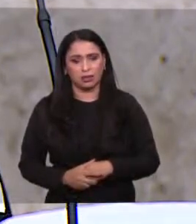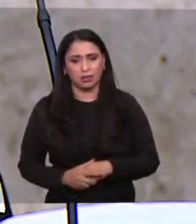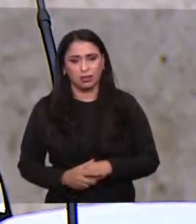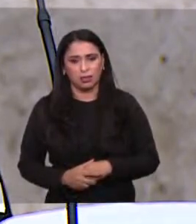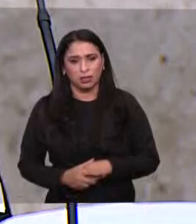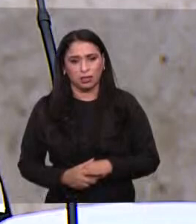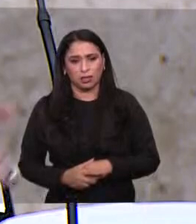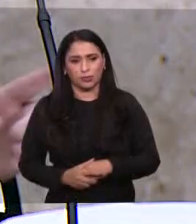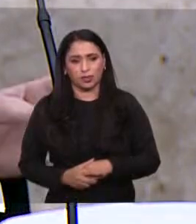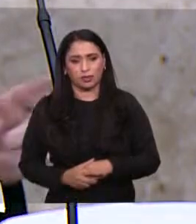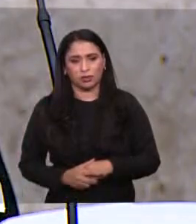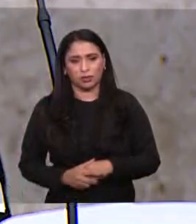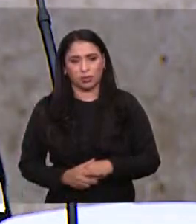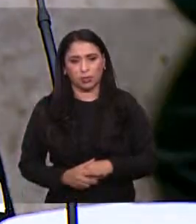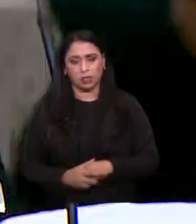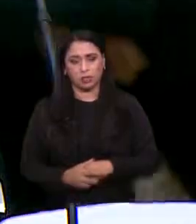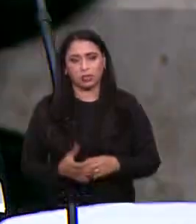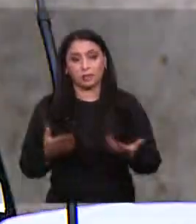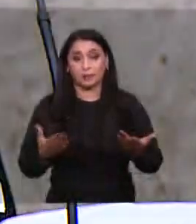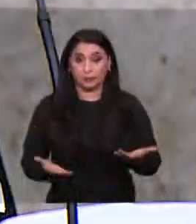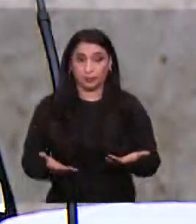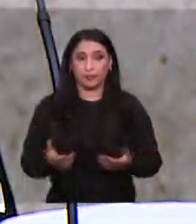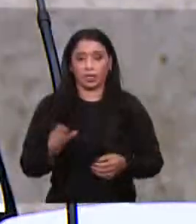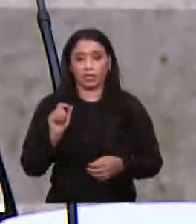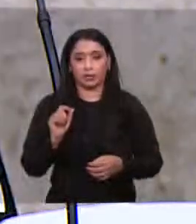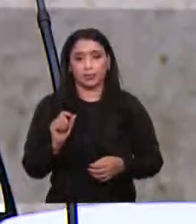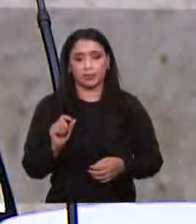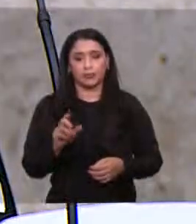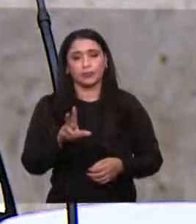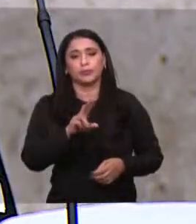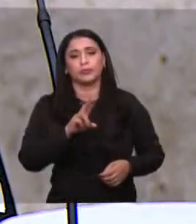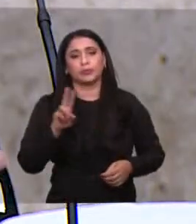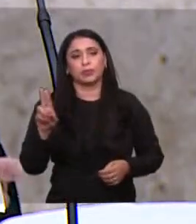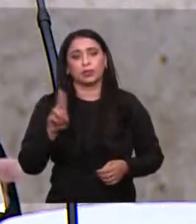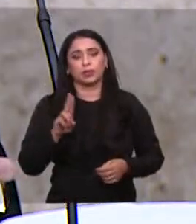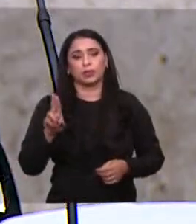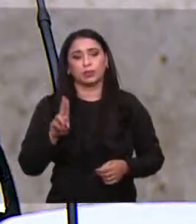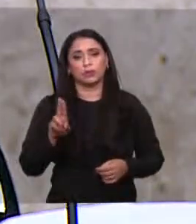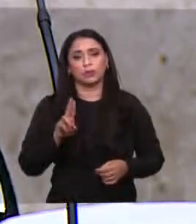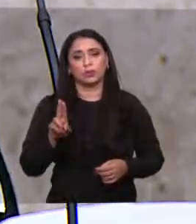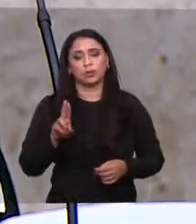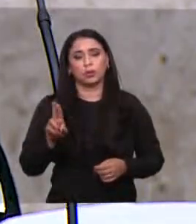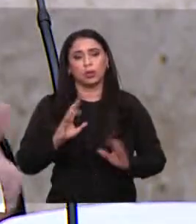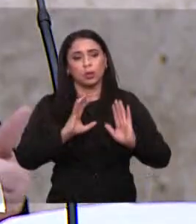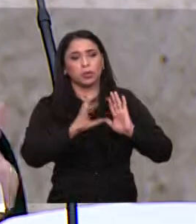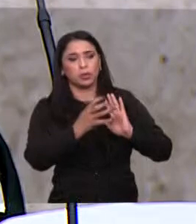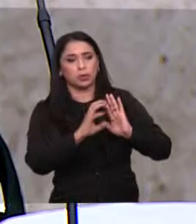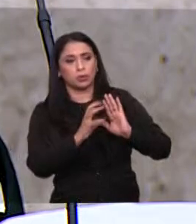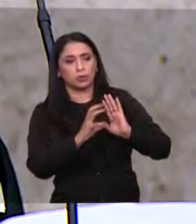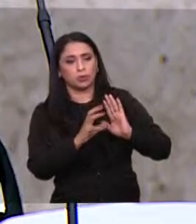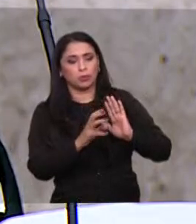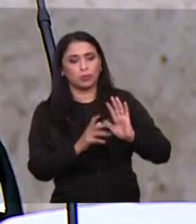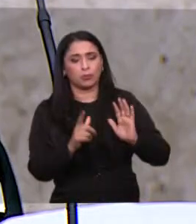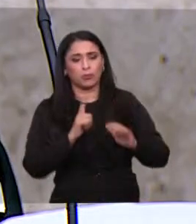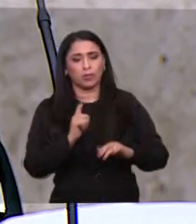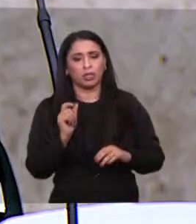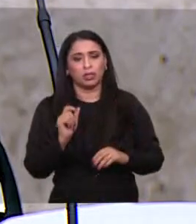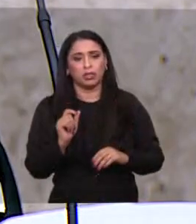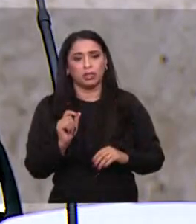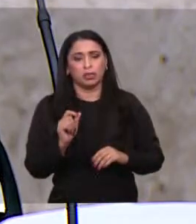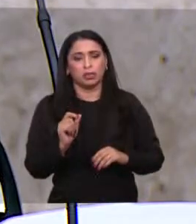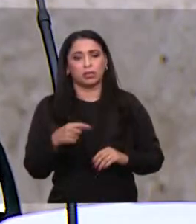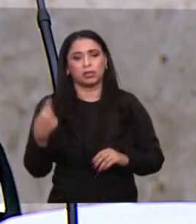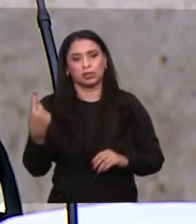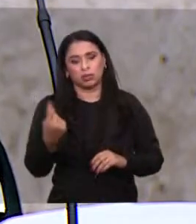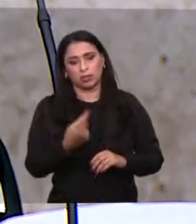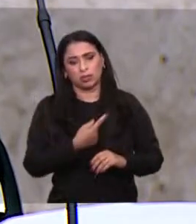vamos determinar a atualização do nome, da denominação partidária na autuação. Nós ainda